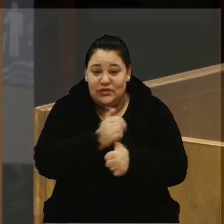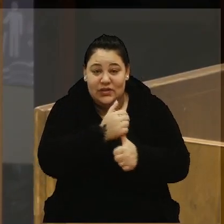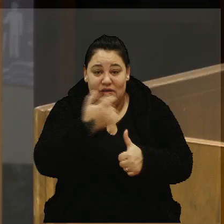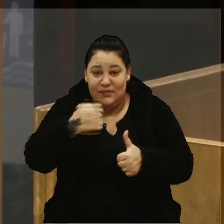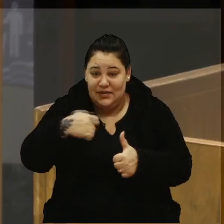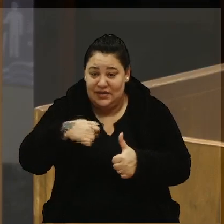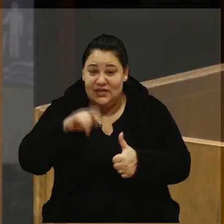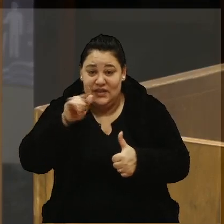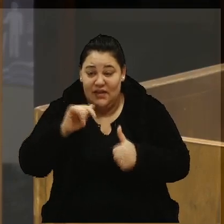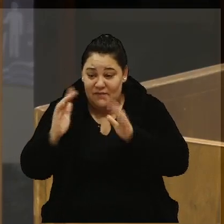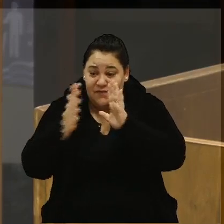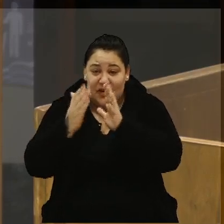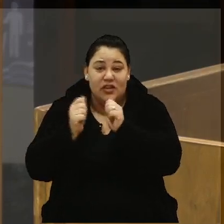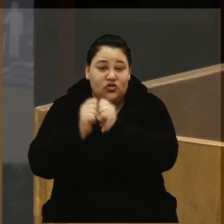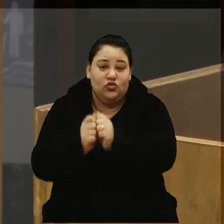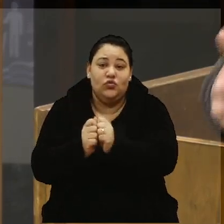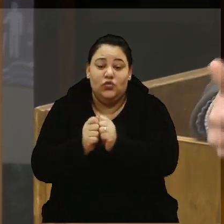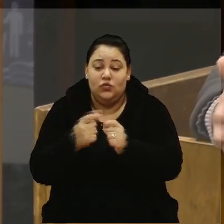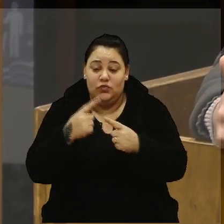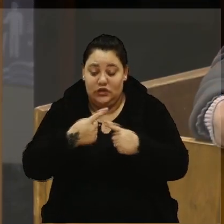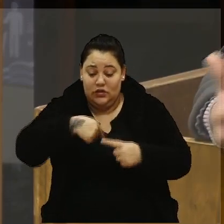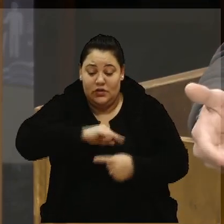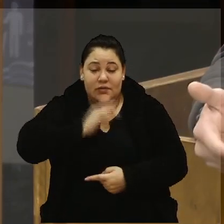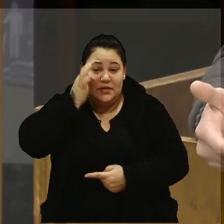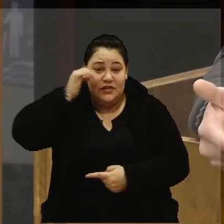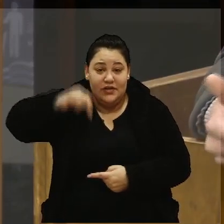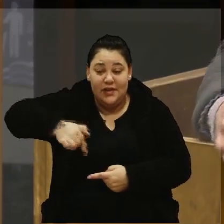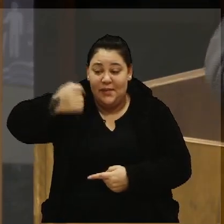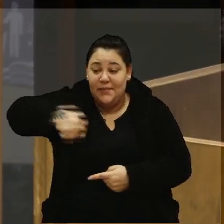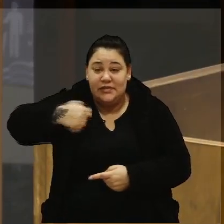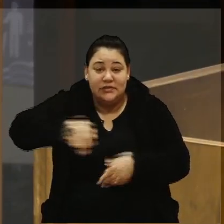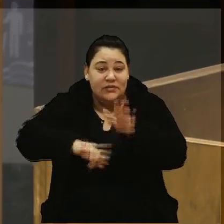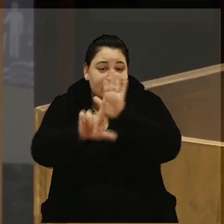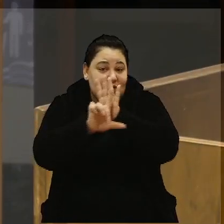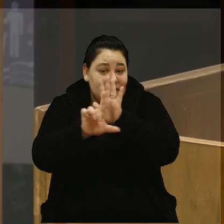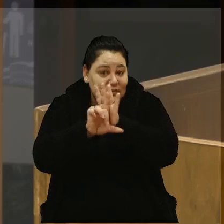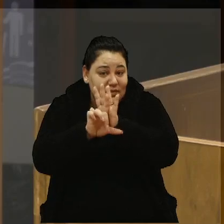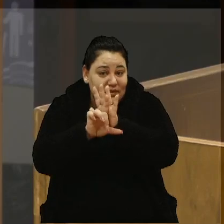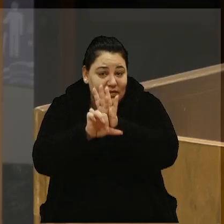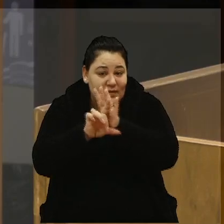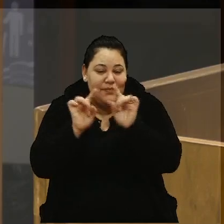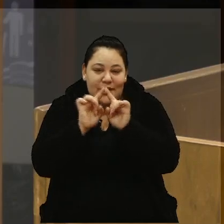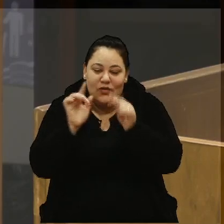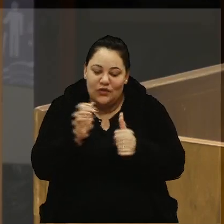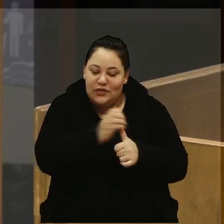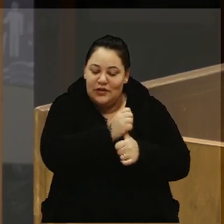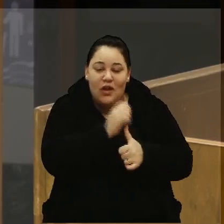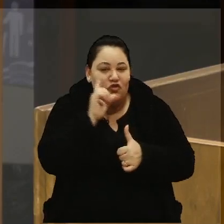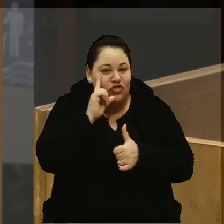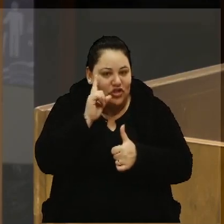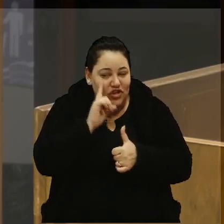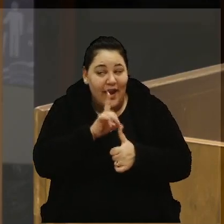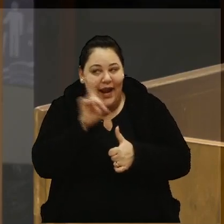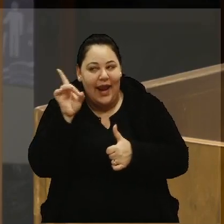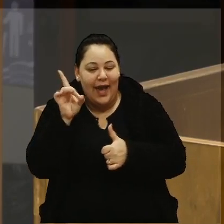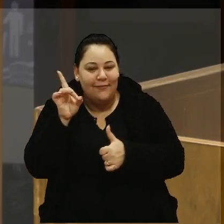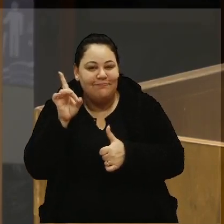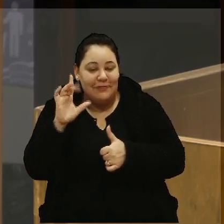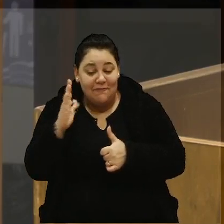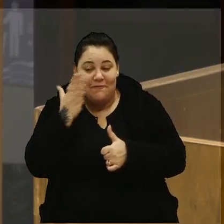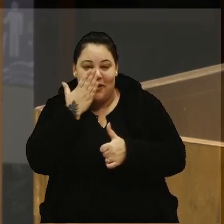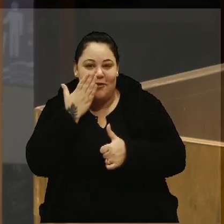bate de frente, porque nós estamos aqui, compete às leis, às emendas. Agora o Conselho Tutelar é o que está ali no dia a dia e é o que bate de